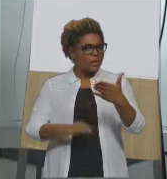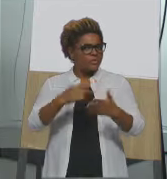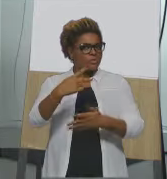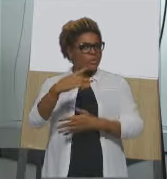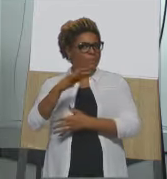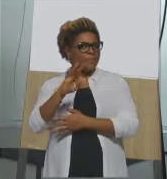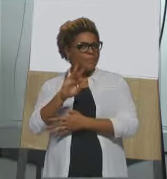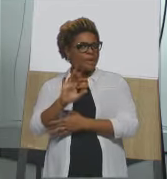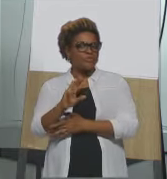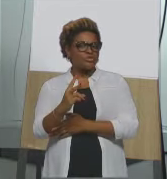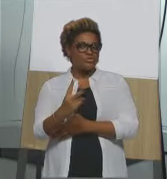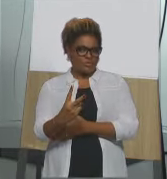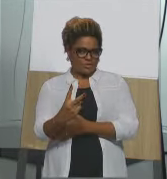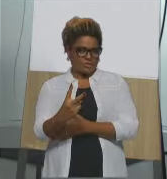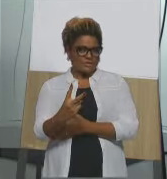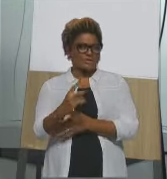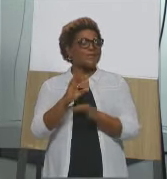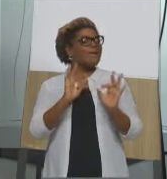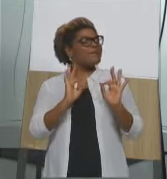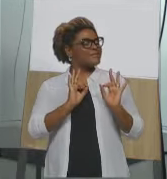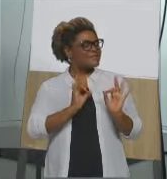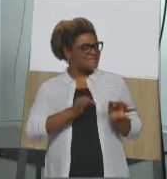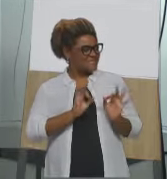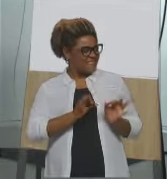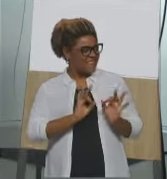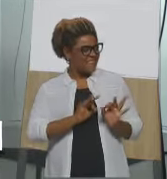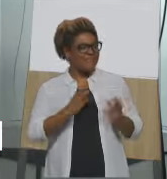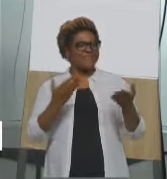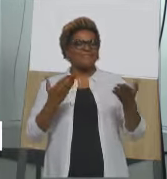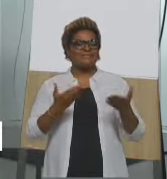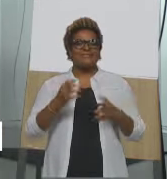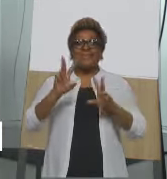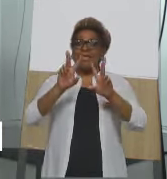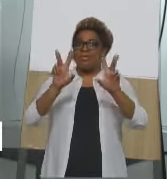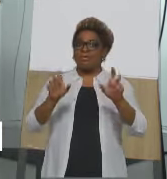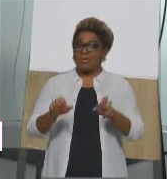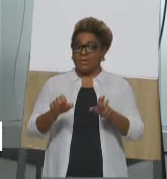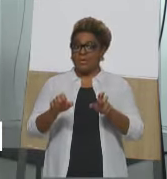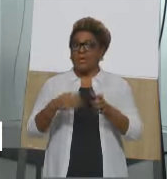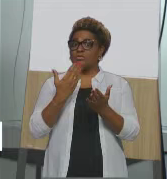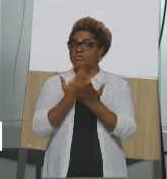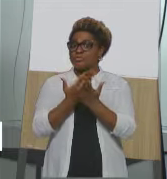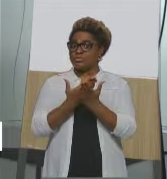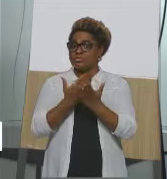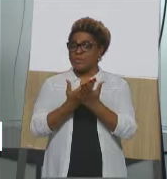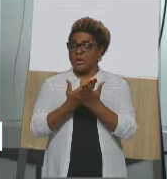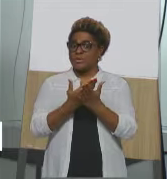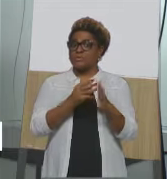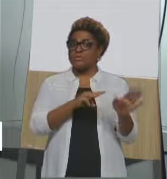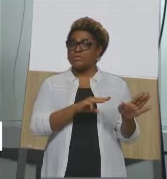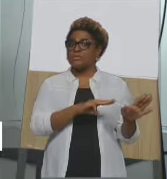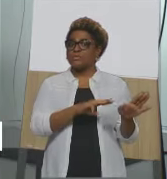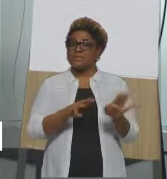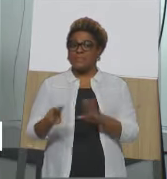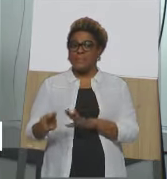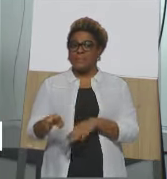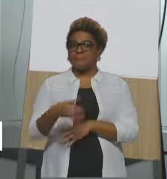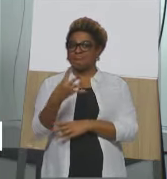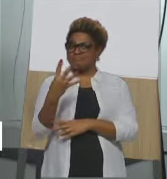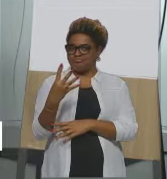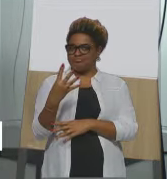mesmo, Bruninha. Nosso tema, que nós trabalhamos aí nas 4 semanas, foi sobre a integração entre os